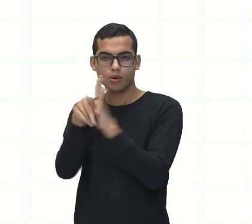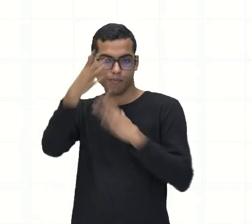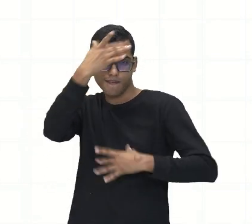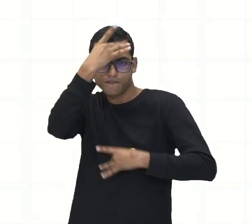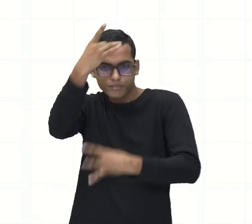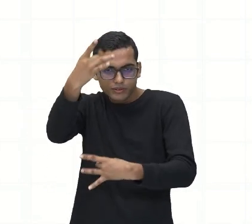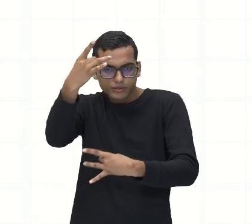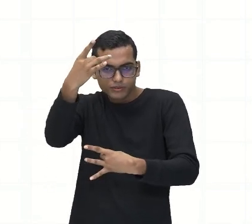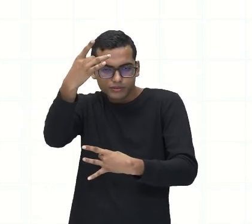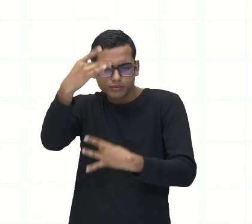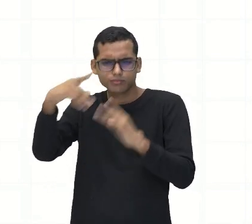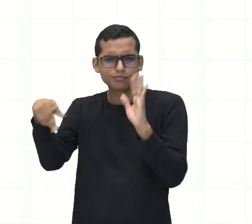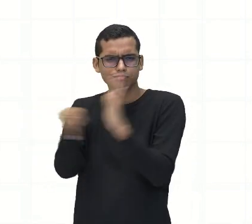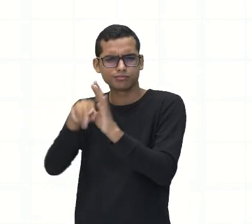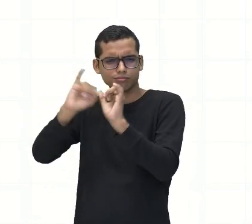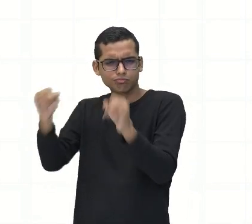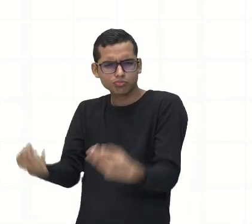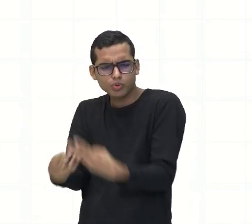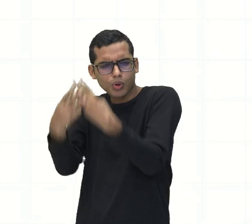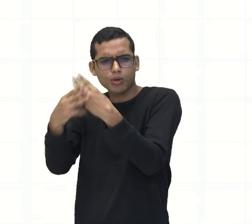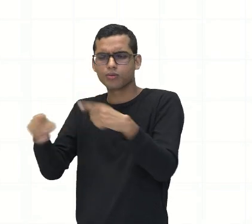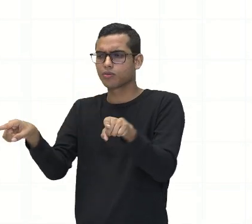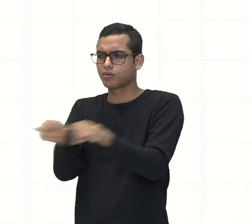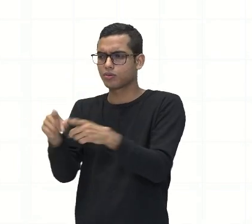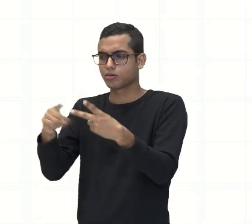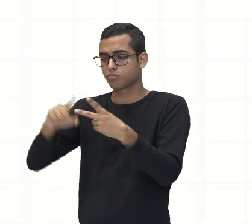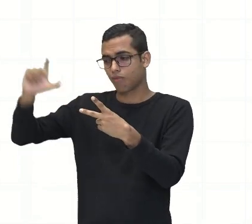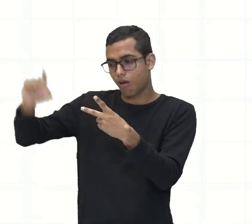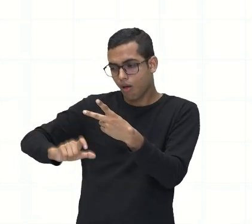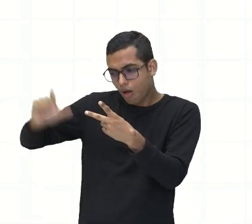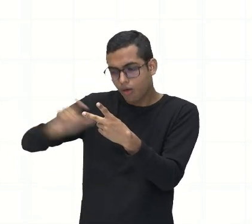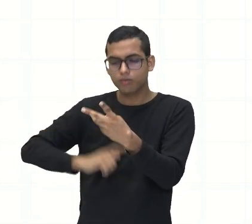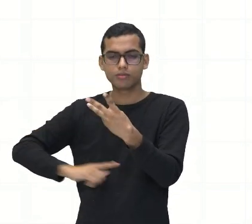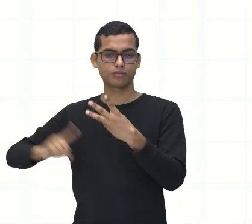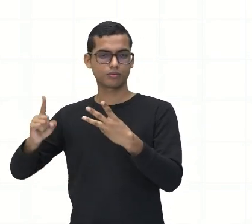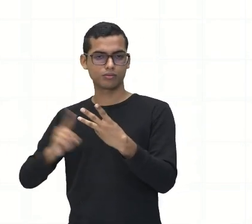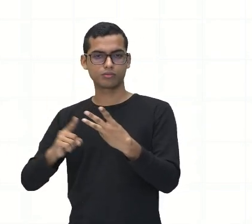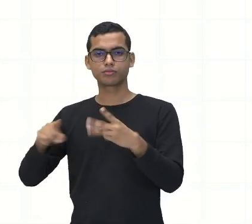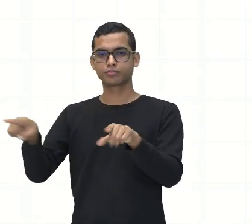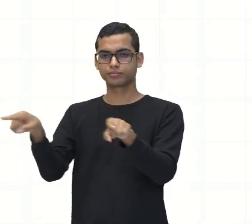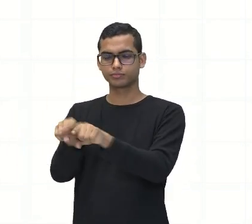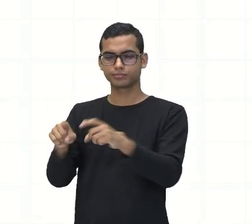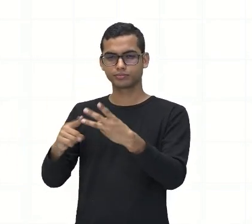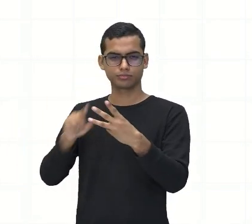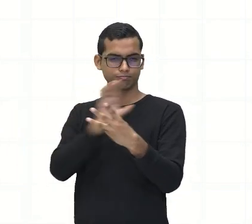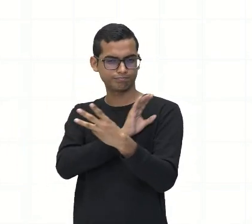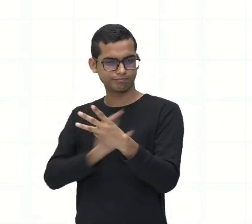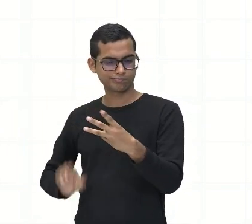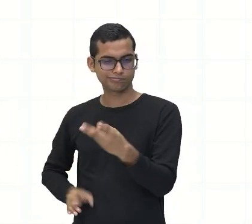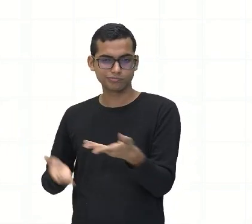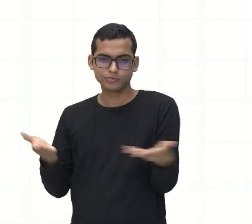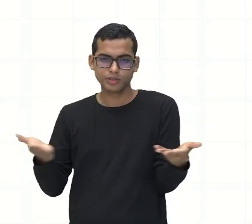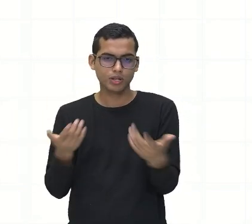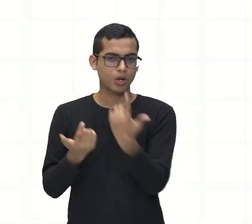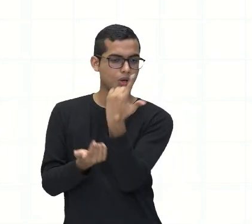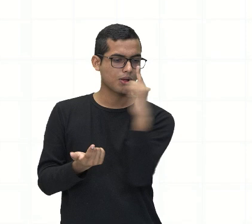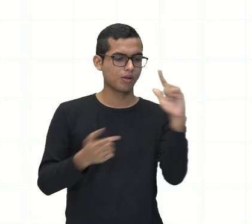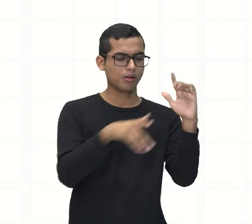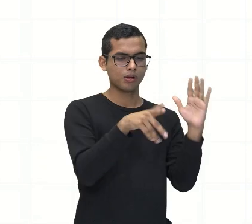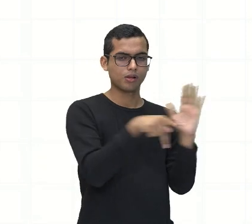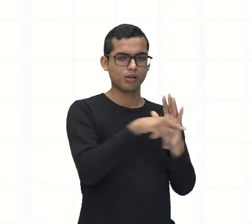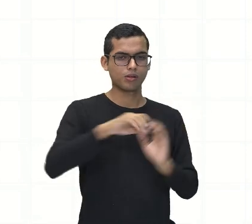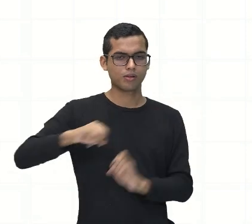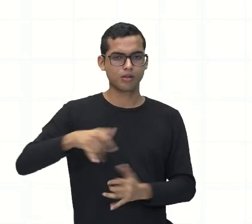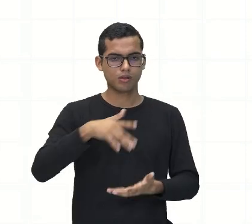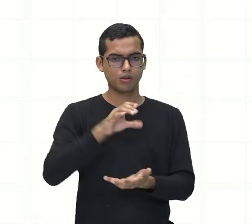islamistas, do islamismo, né? Enquanto que nas religiões ocidentais, você vai